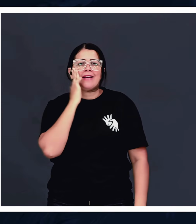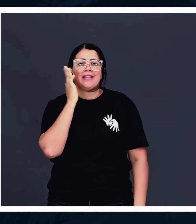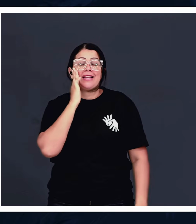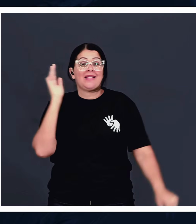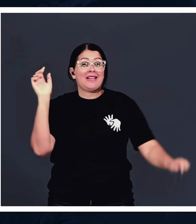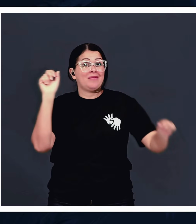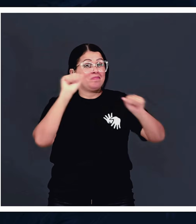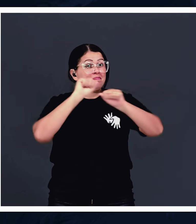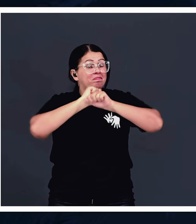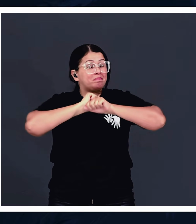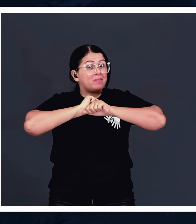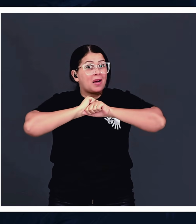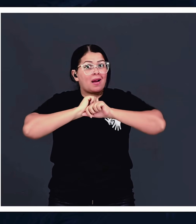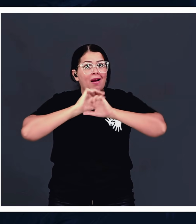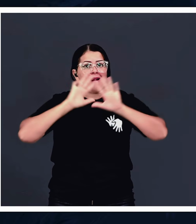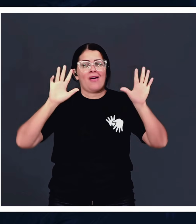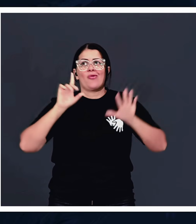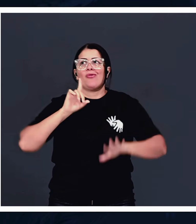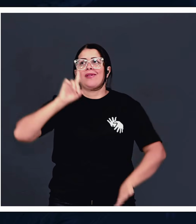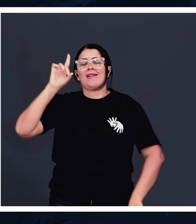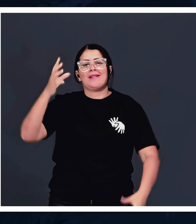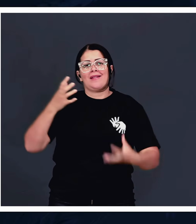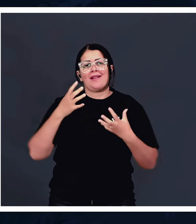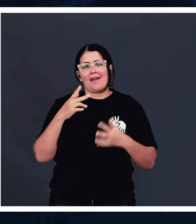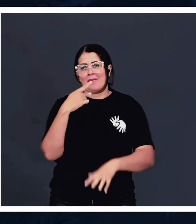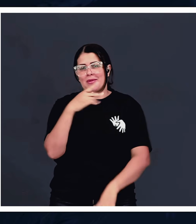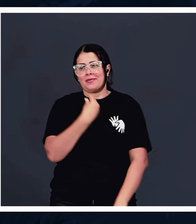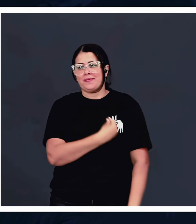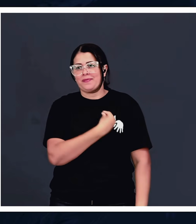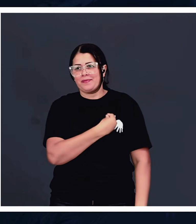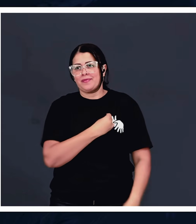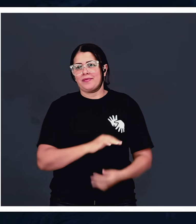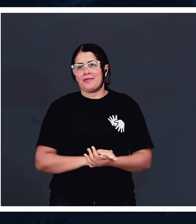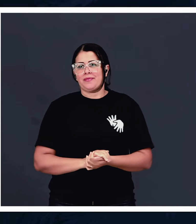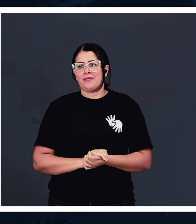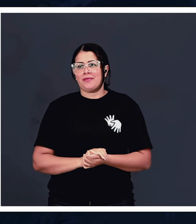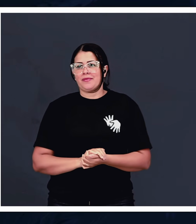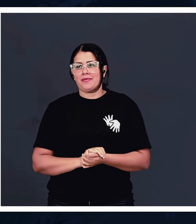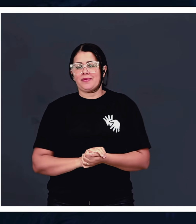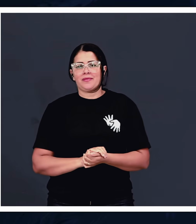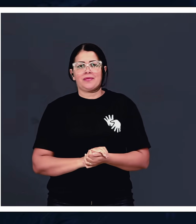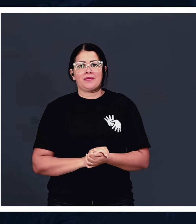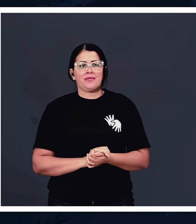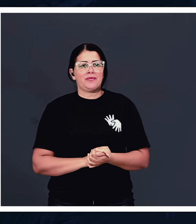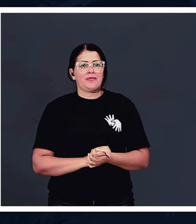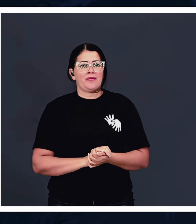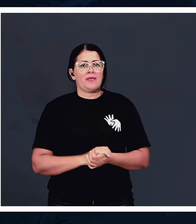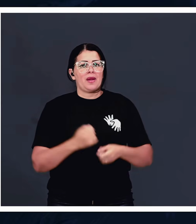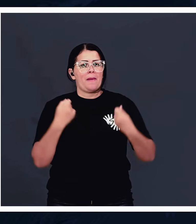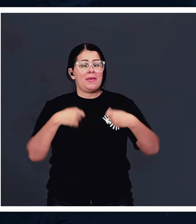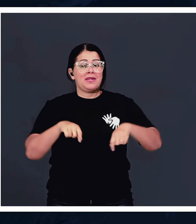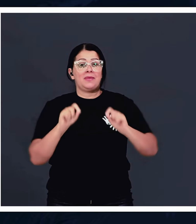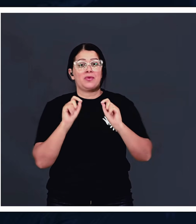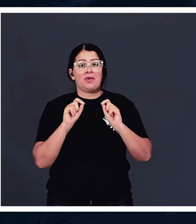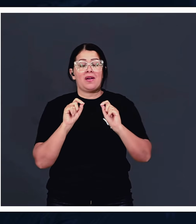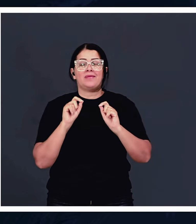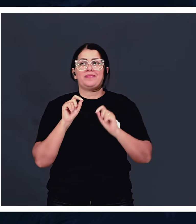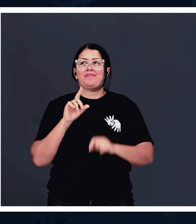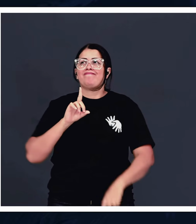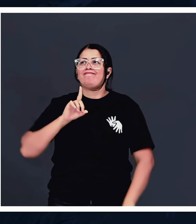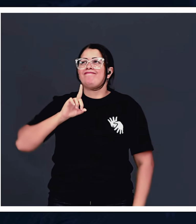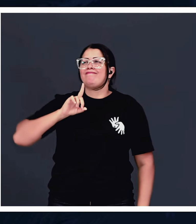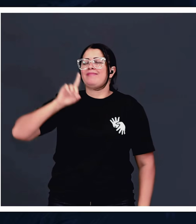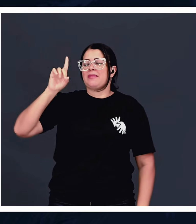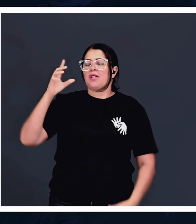a voz dele vai ser audível em seu coração. Então, o que é que fazemos? Buscamos essa intimidade com o Espírito